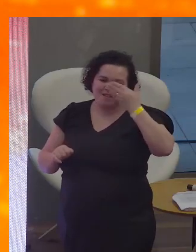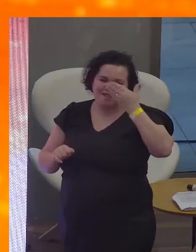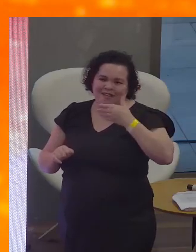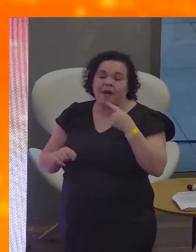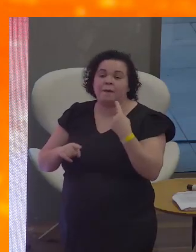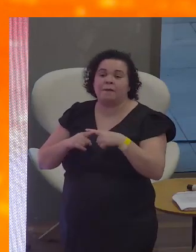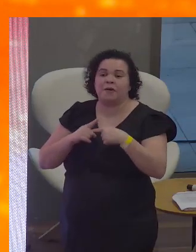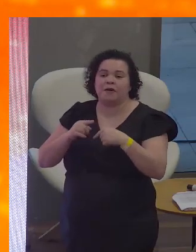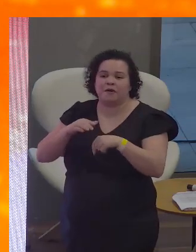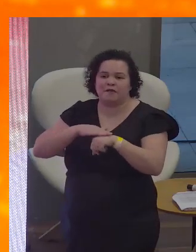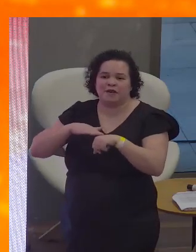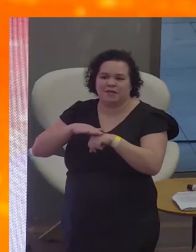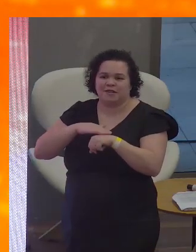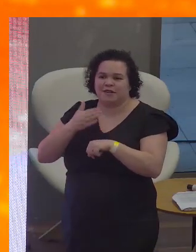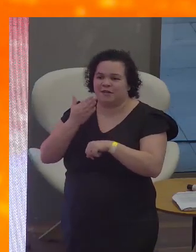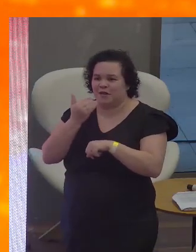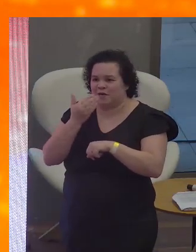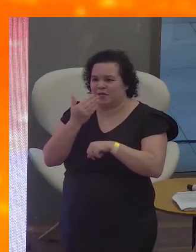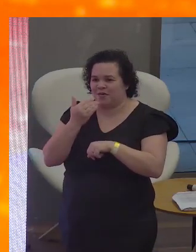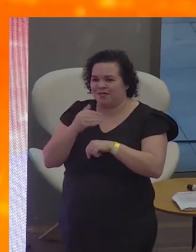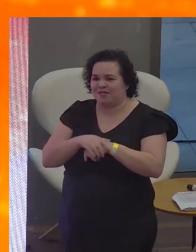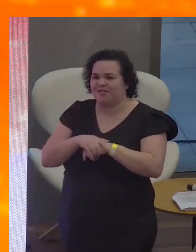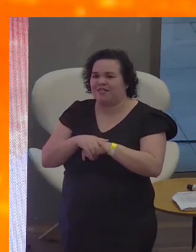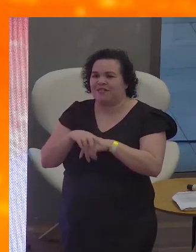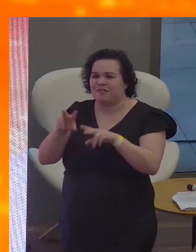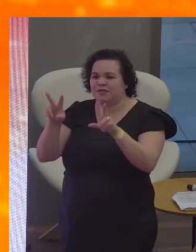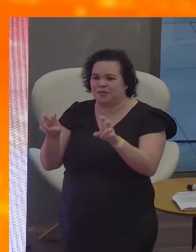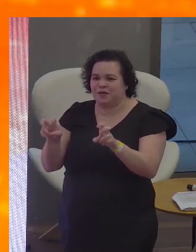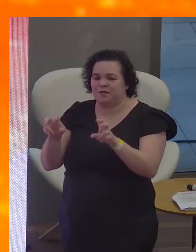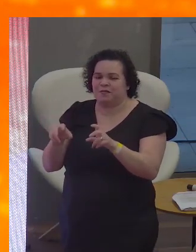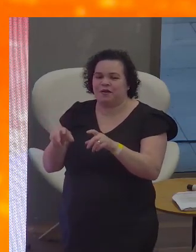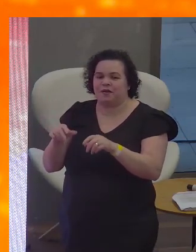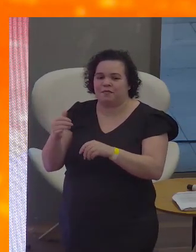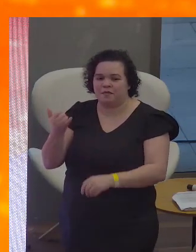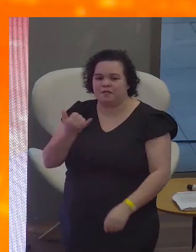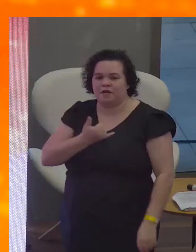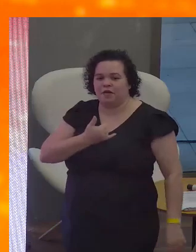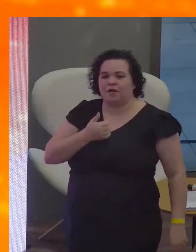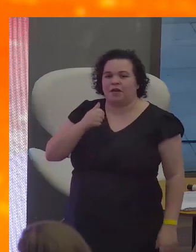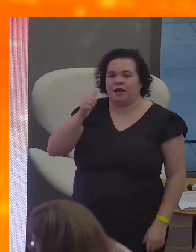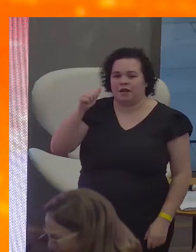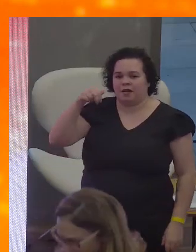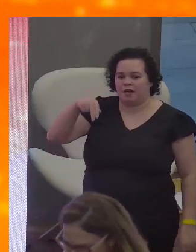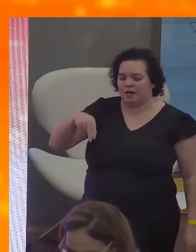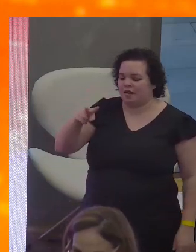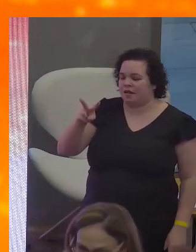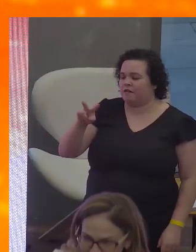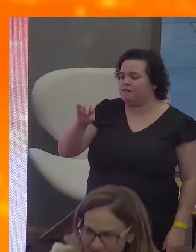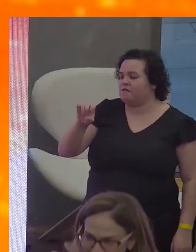estava conversando no almoço sobre isso, e aí isso me foi dito pela Anvisa, tá?